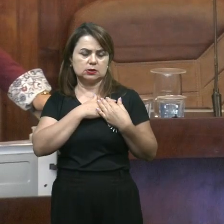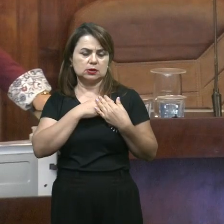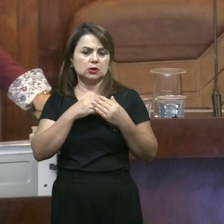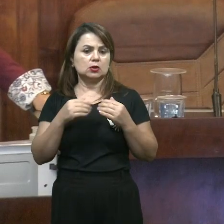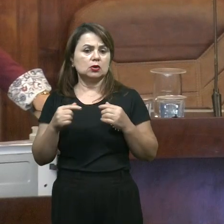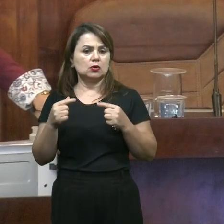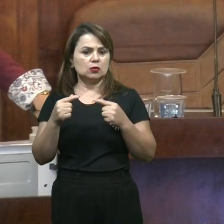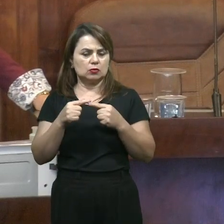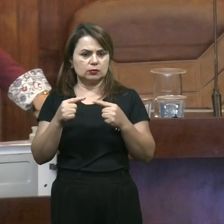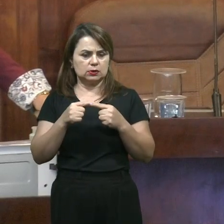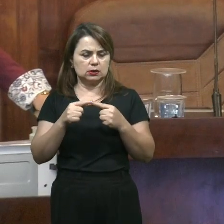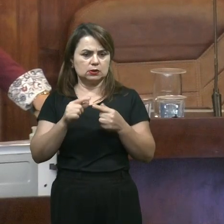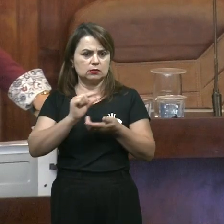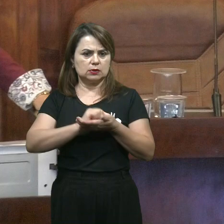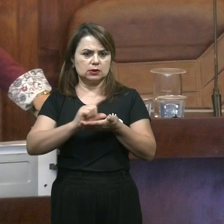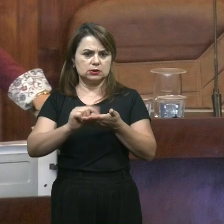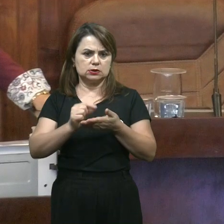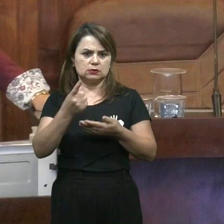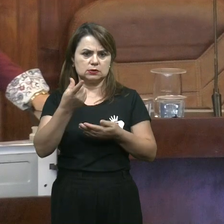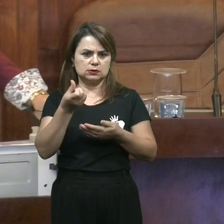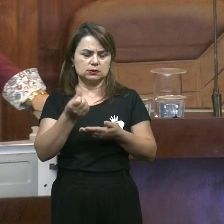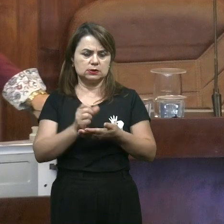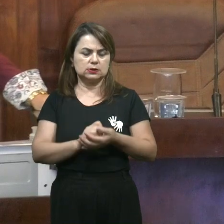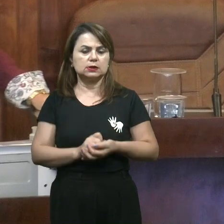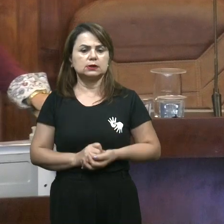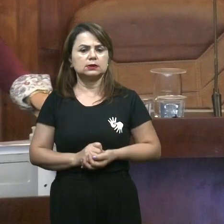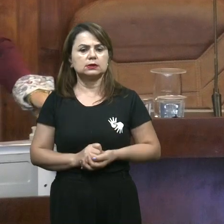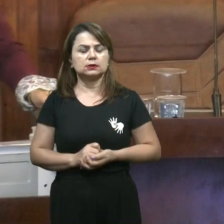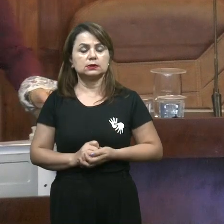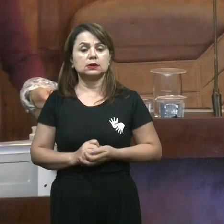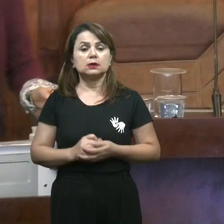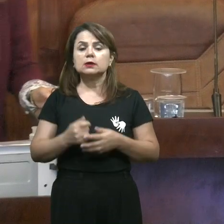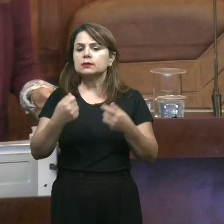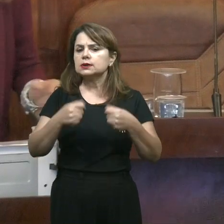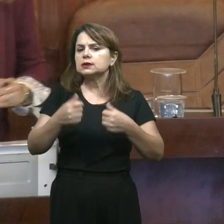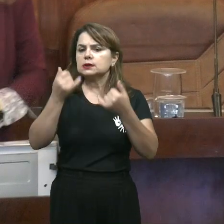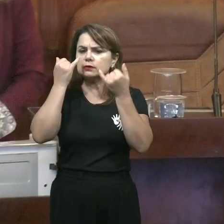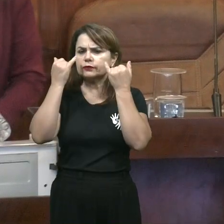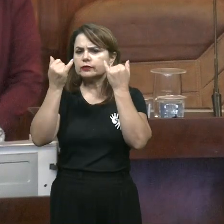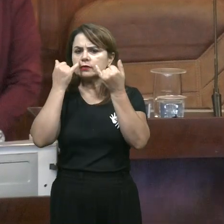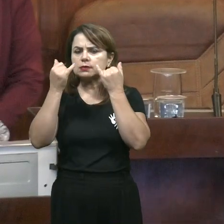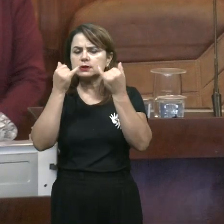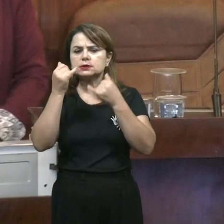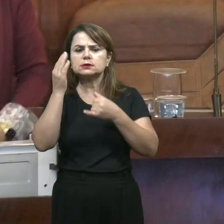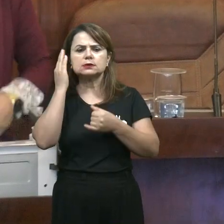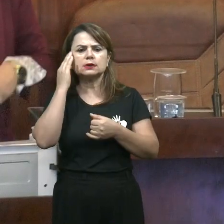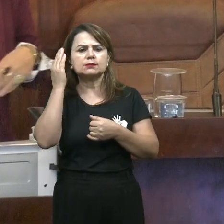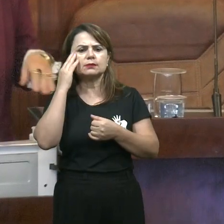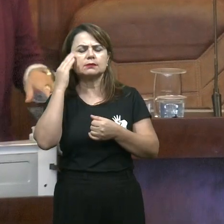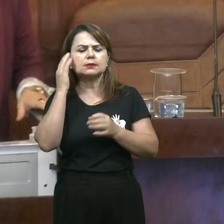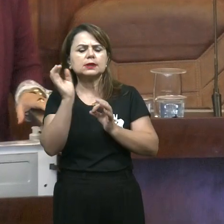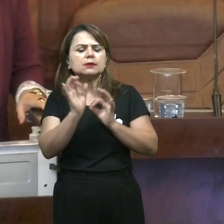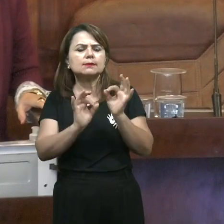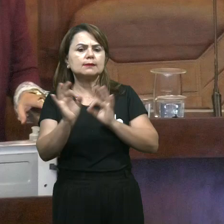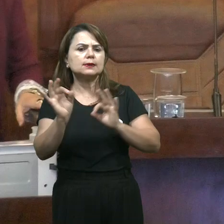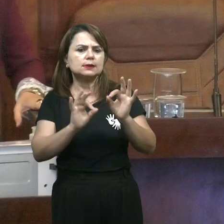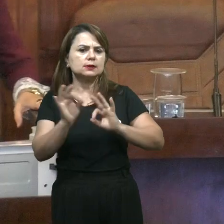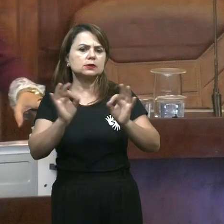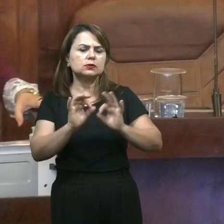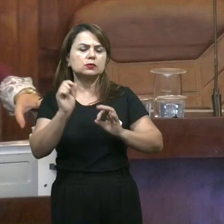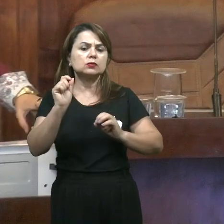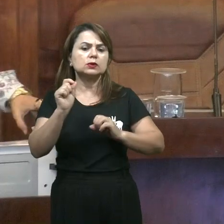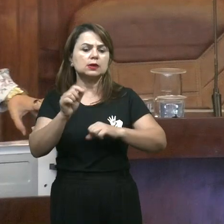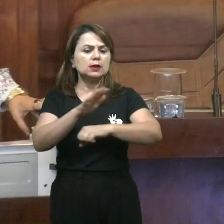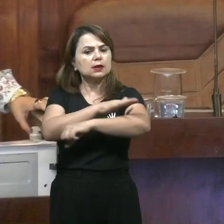acordo com o artigo 16 da Lei Orgânica do Município de Marília, informações sobre a viabilidade de construir